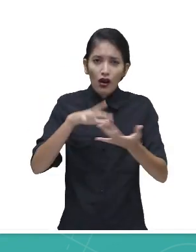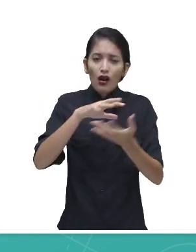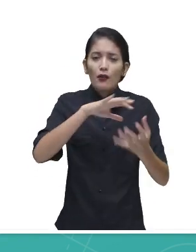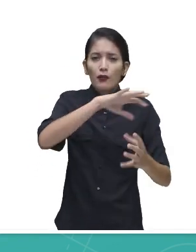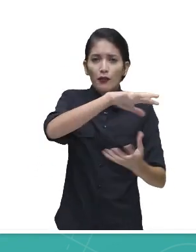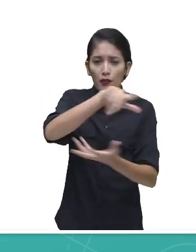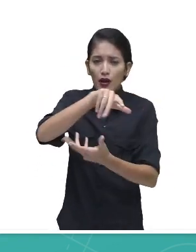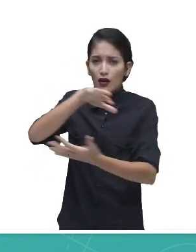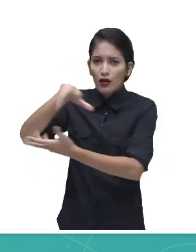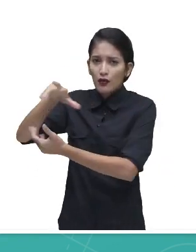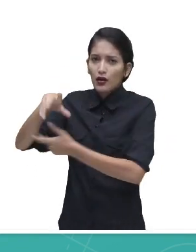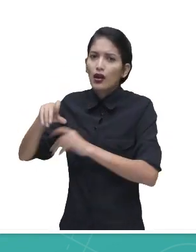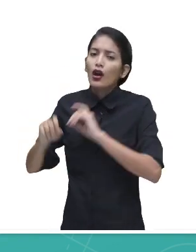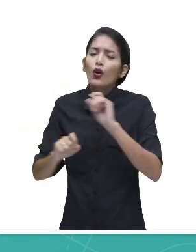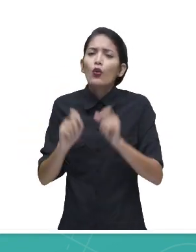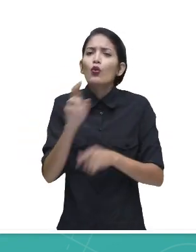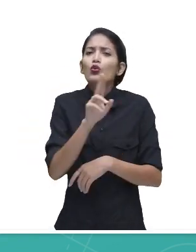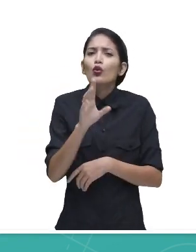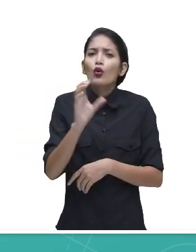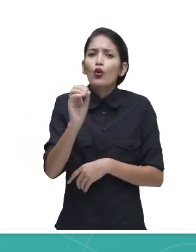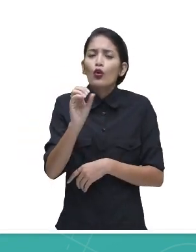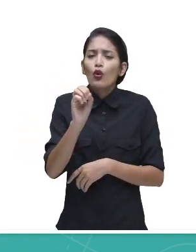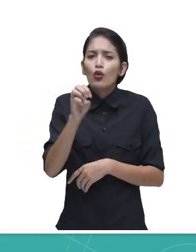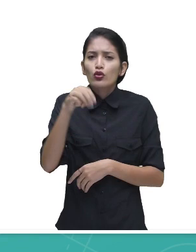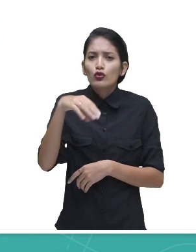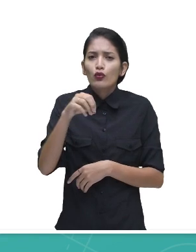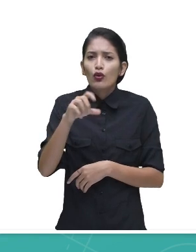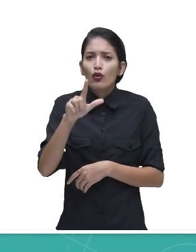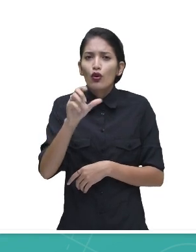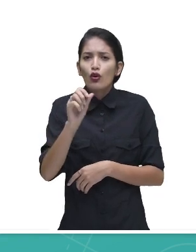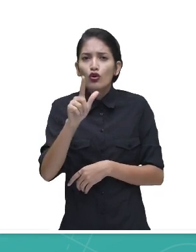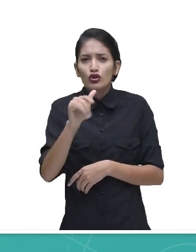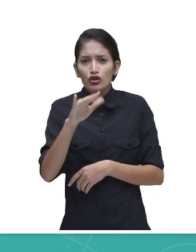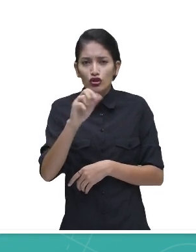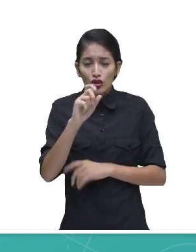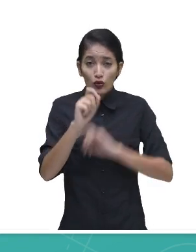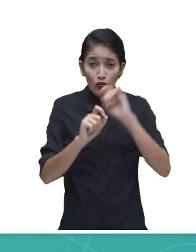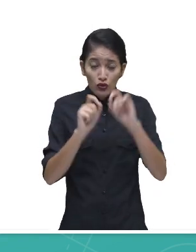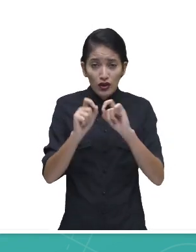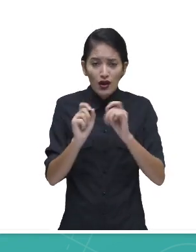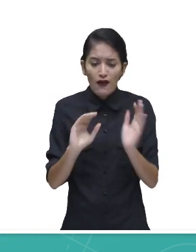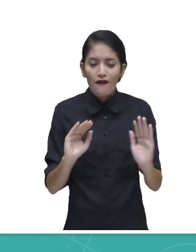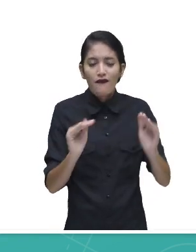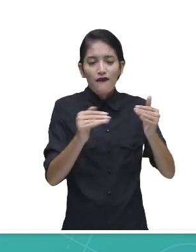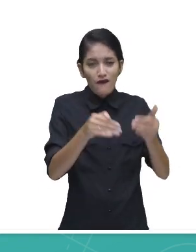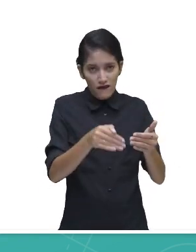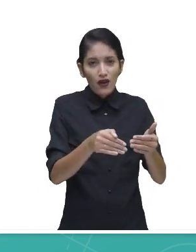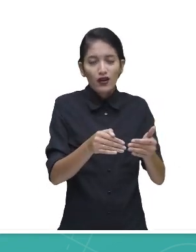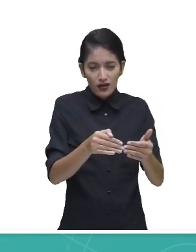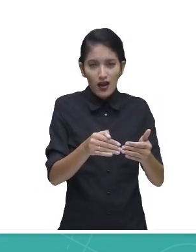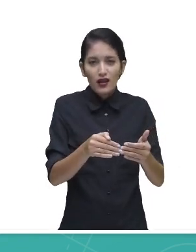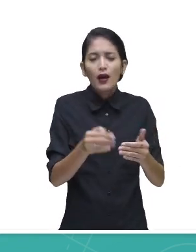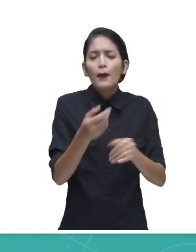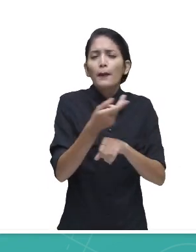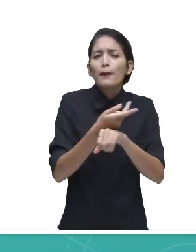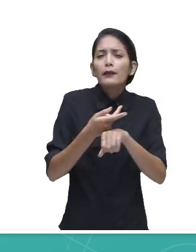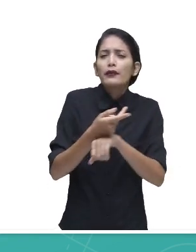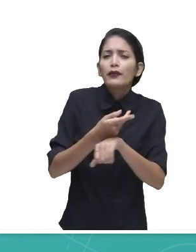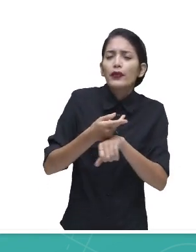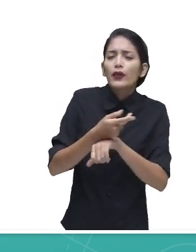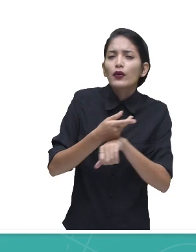de cosmologia. E a cosmologia, ela é mais específica. Ela busca